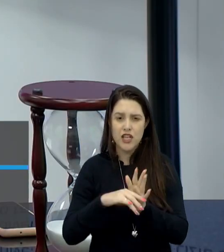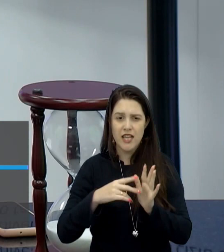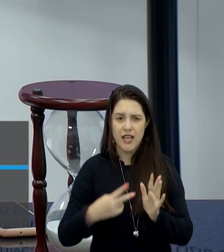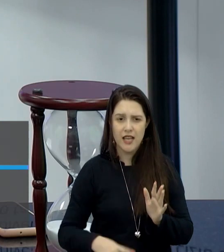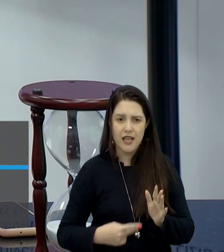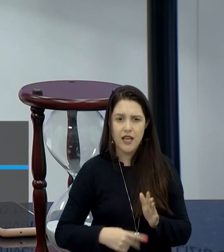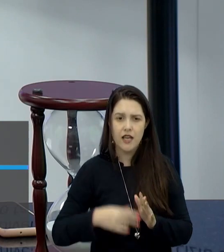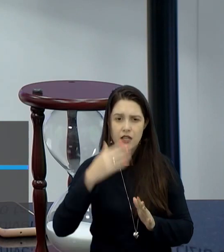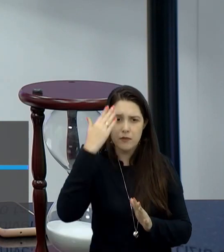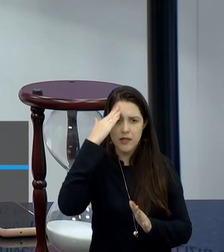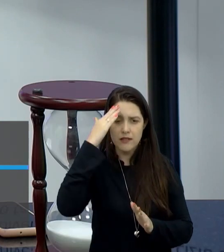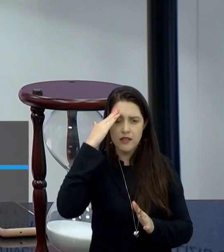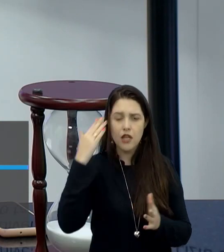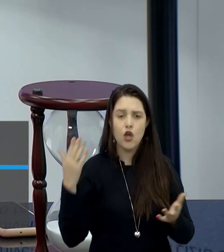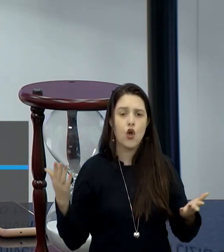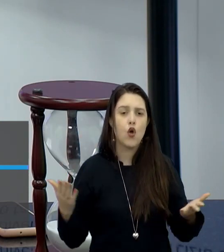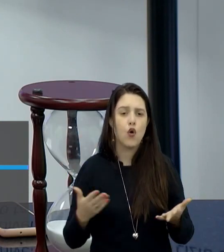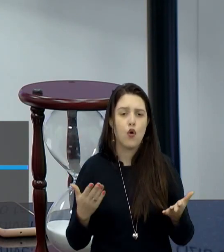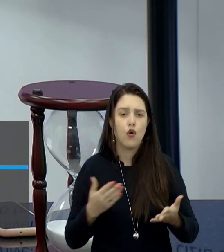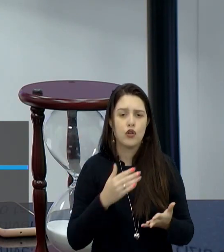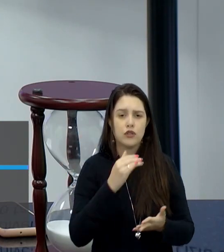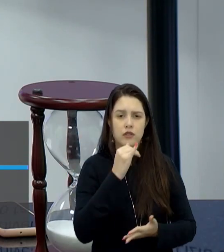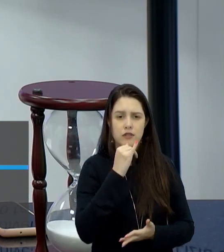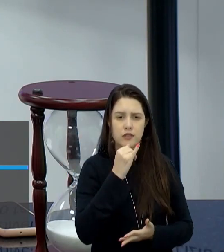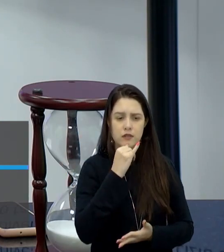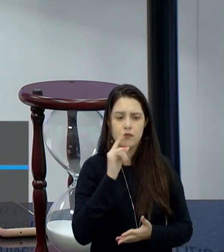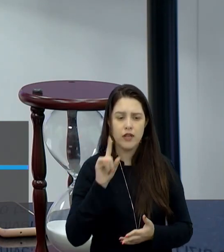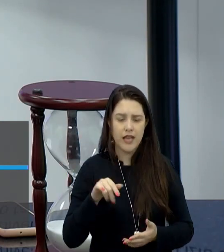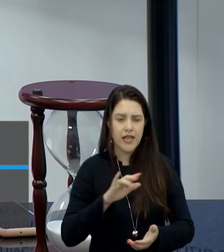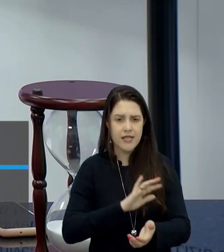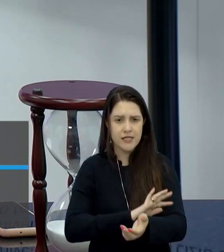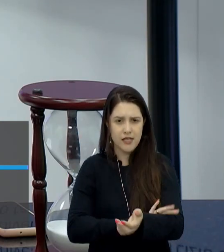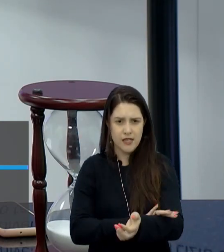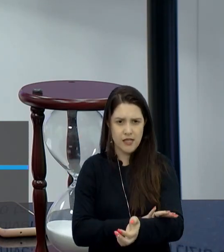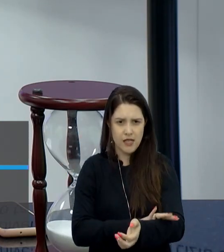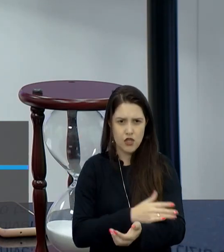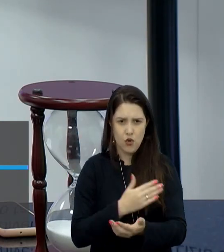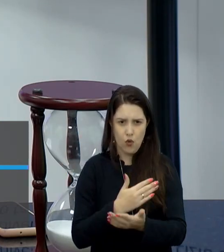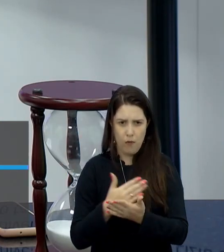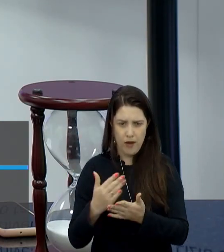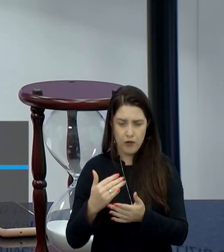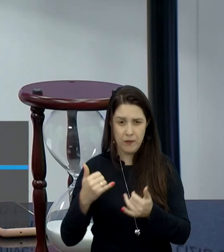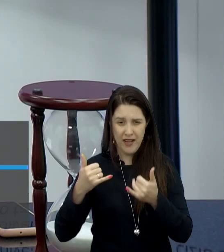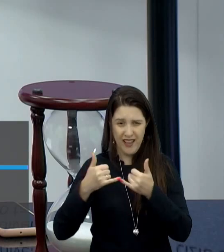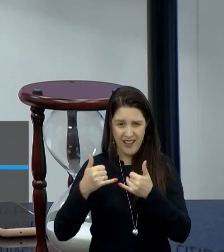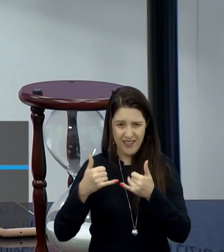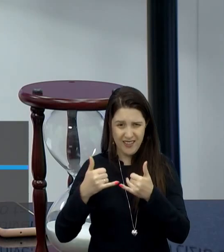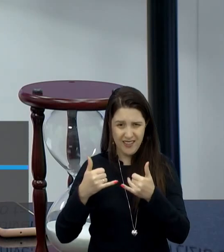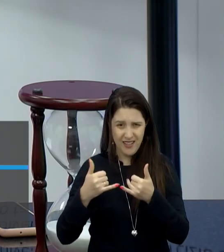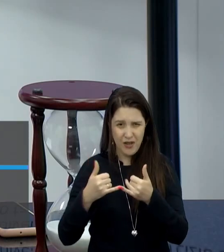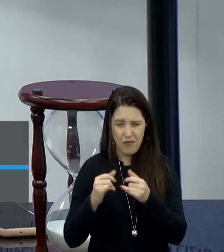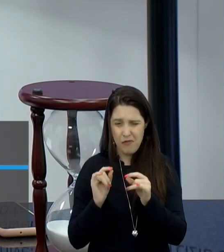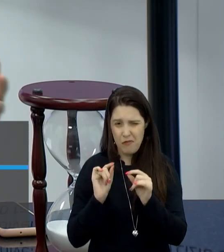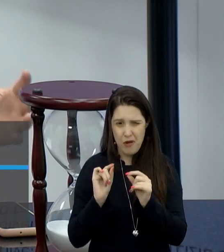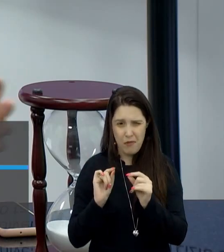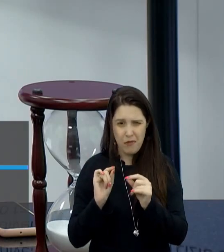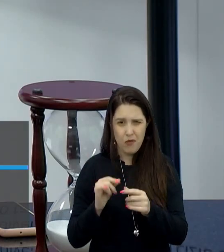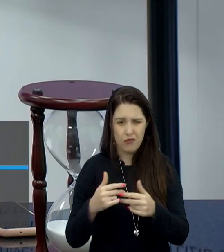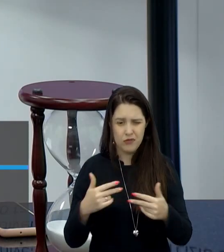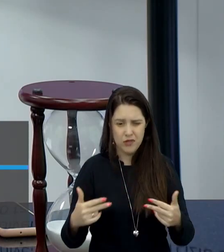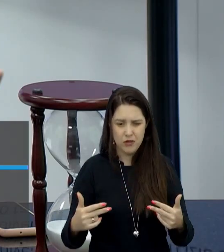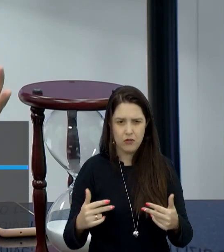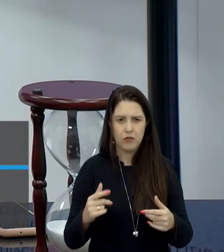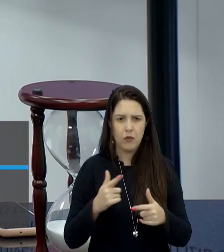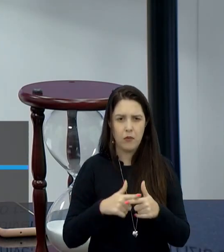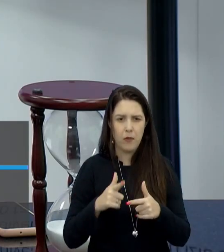para entender que hoje... Por exemplo, esse racismo que acontece na internet, que é só uma pontinha, né, de um iceberg e de um